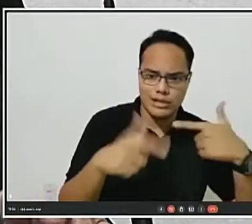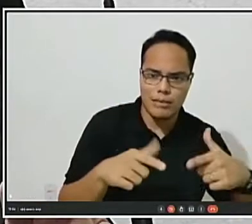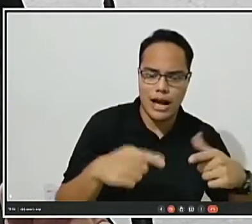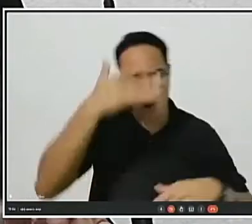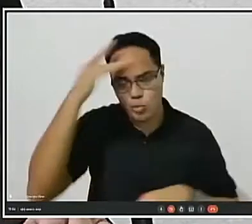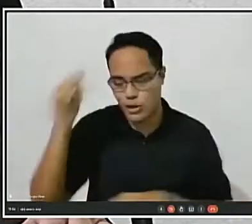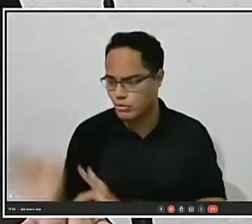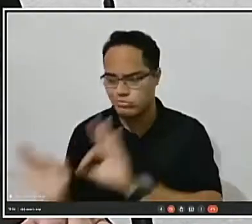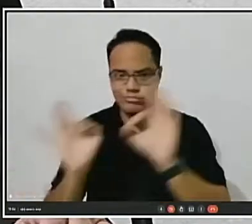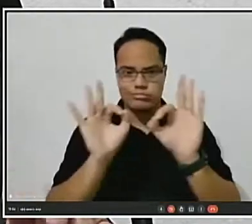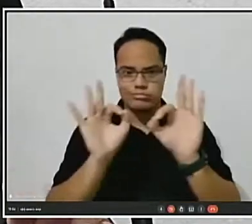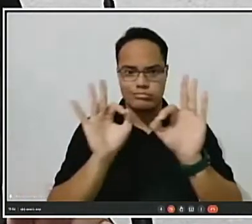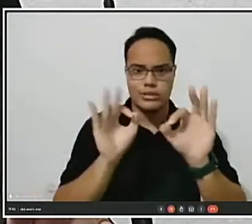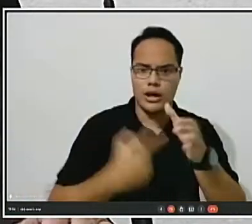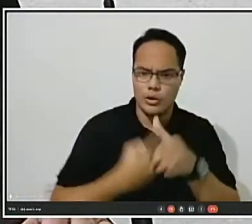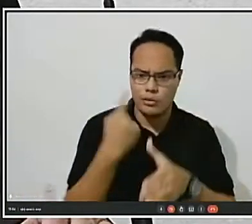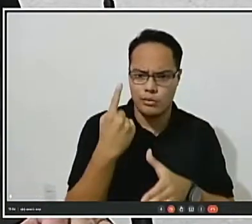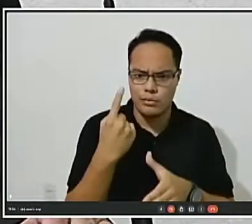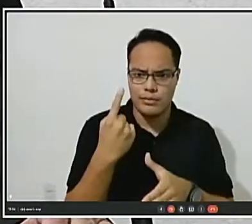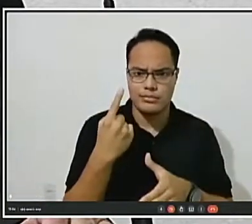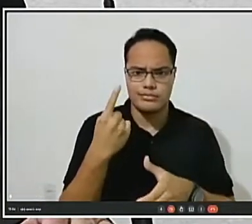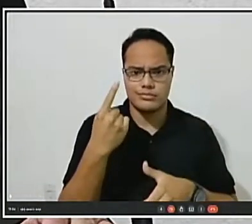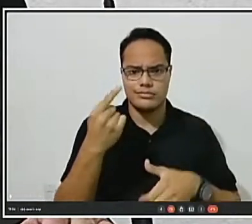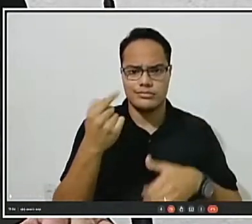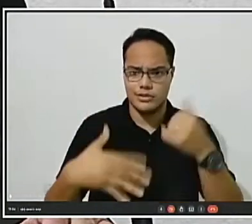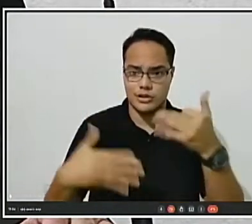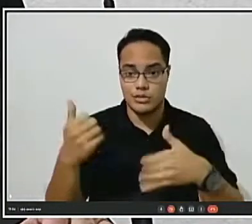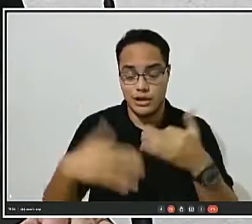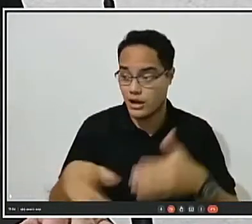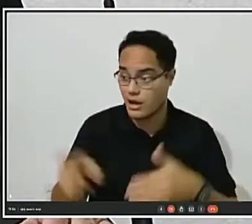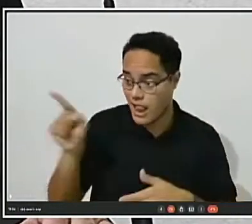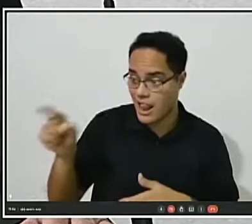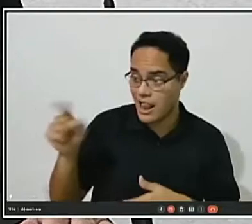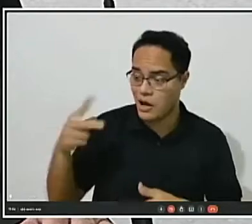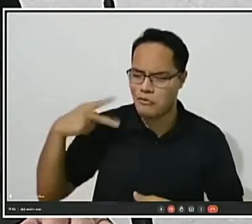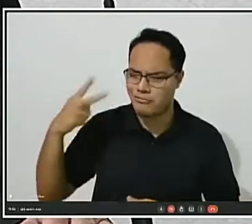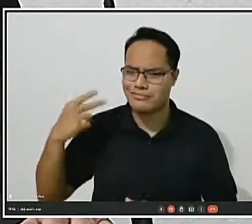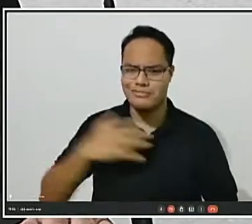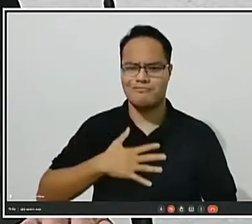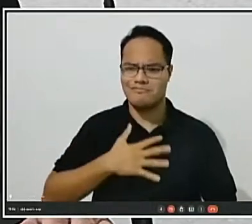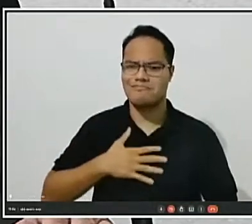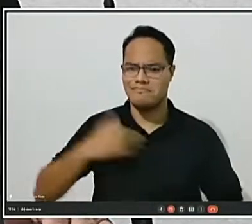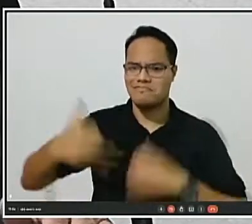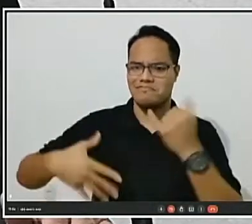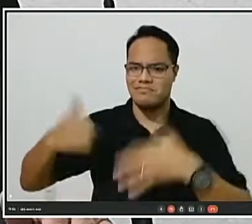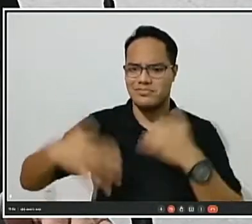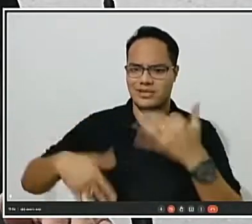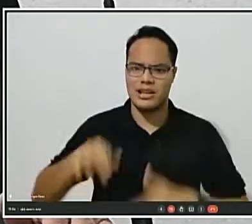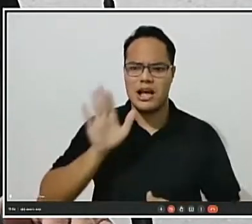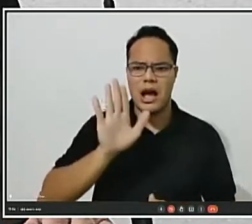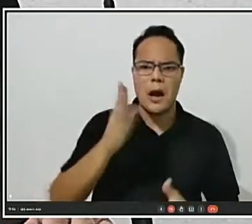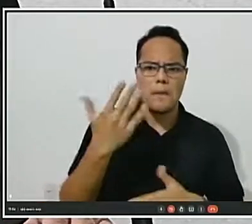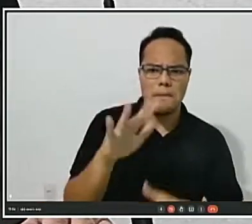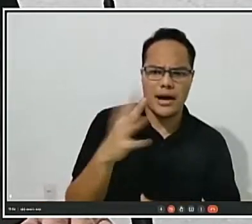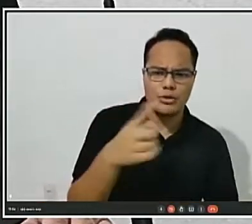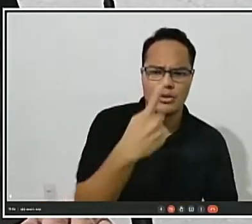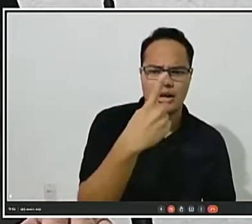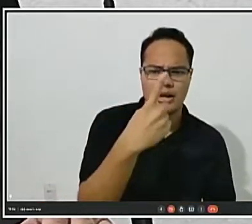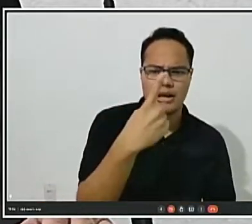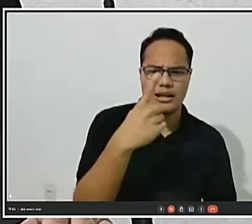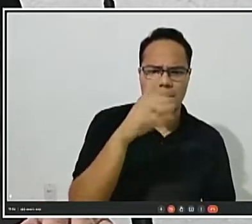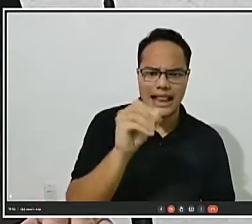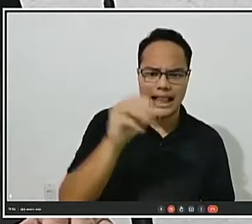Primeiramente, o Cortellini, gostei da explanação, são mais de 10 milhões de investimento aqui que o deputado está trazendo para a União da Vitória,